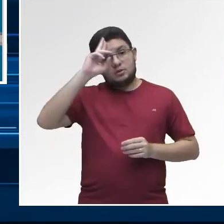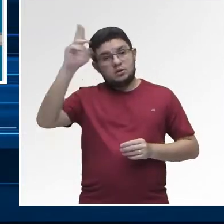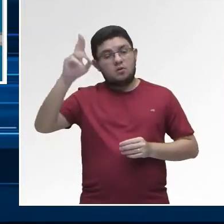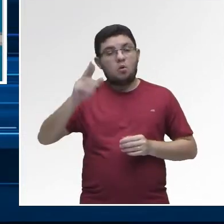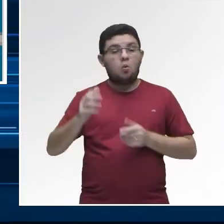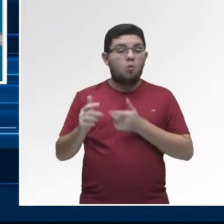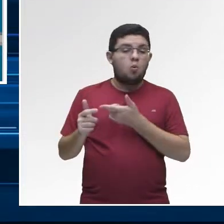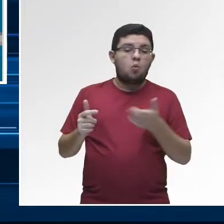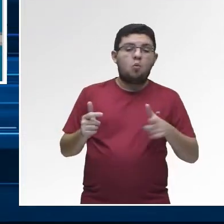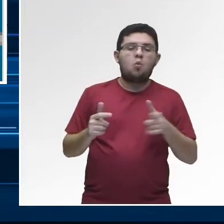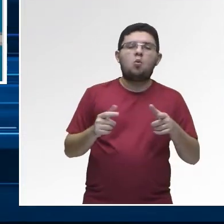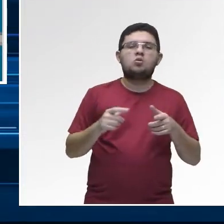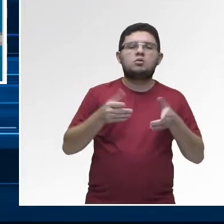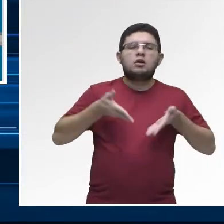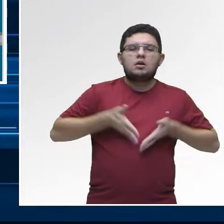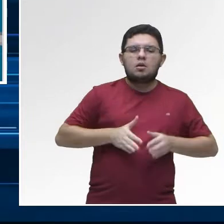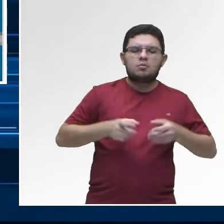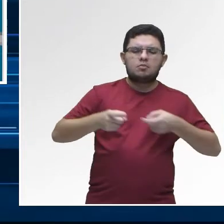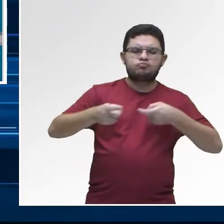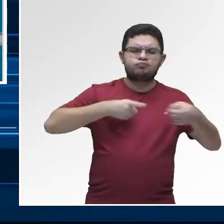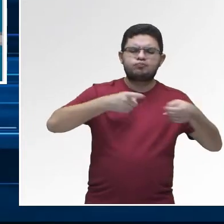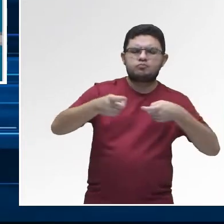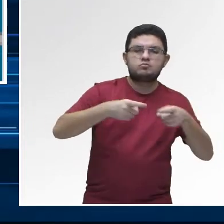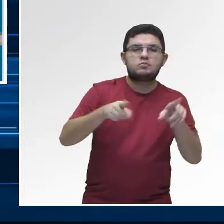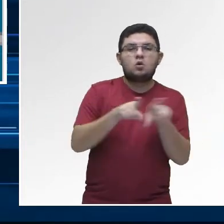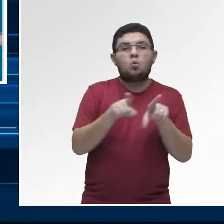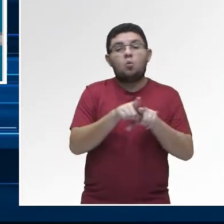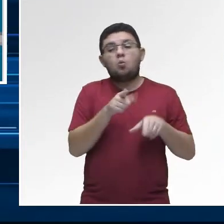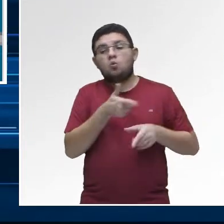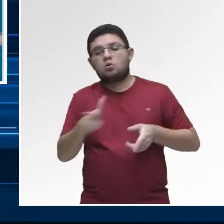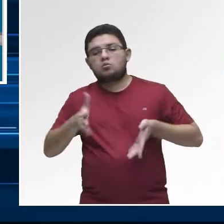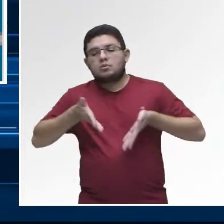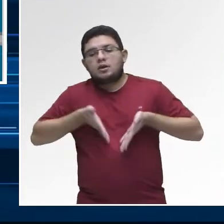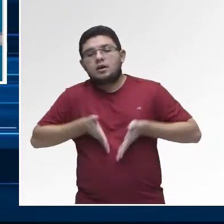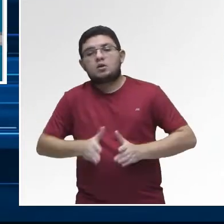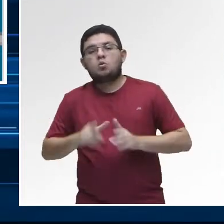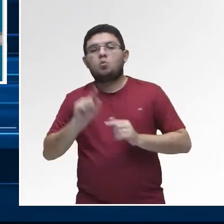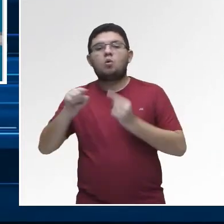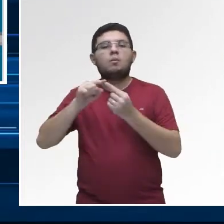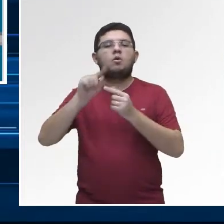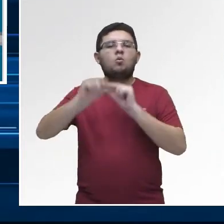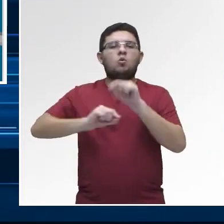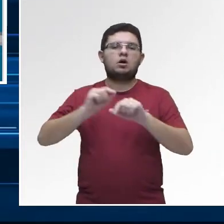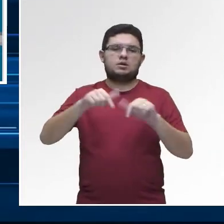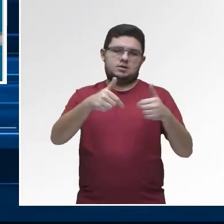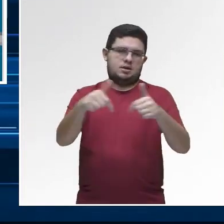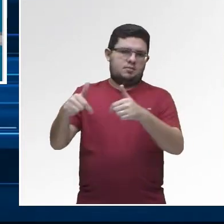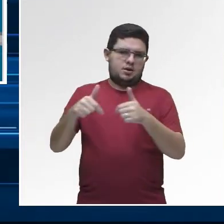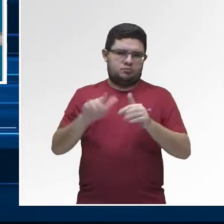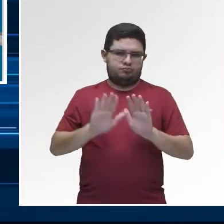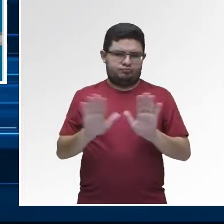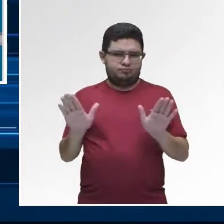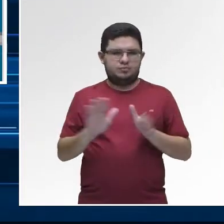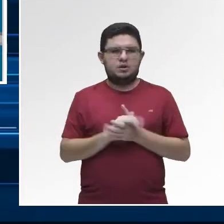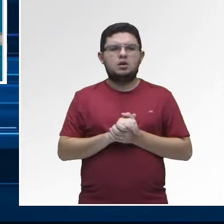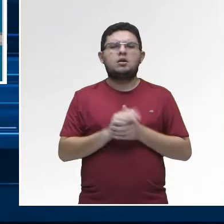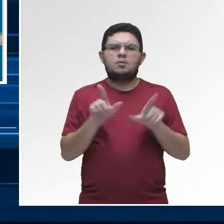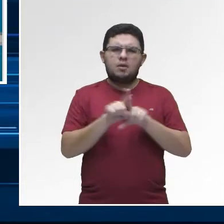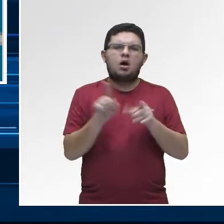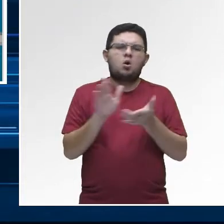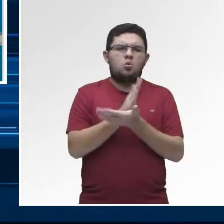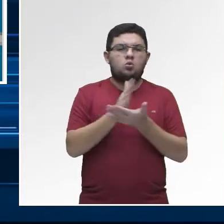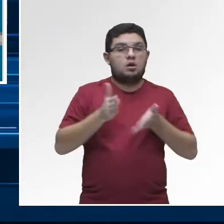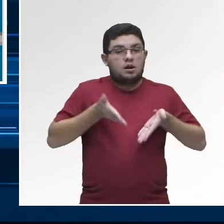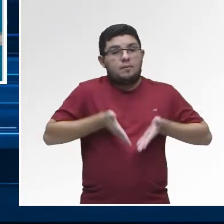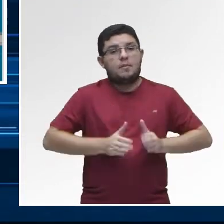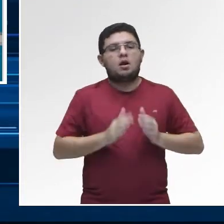nasceram para guerrear e outros nasceram para trabalhar. É isso? Uns nasceram também para orar. Então, era